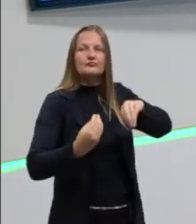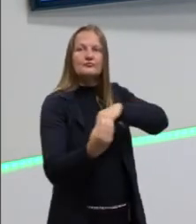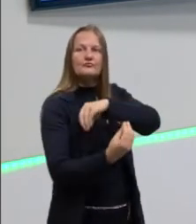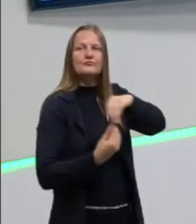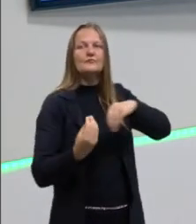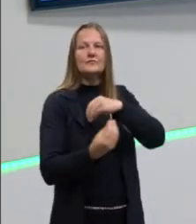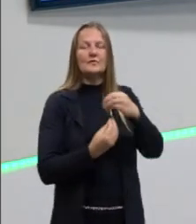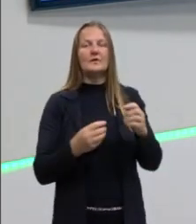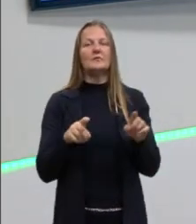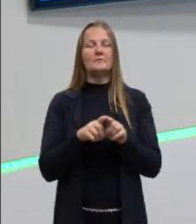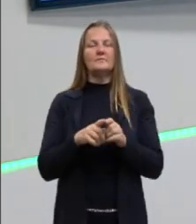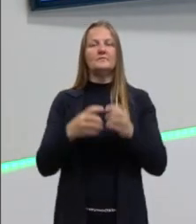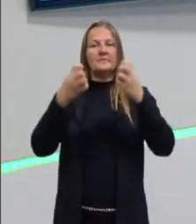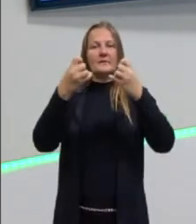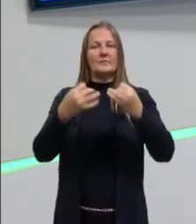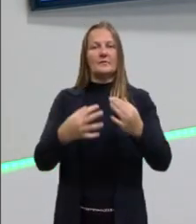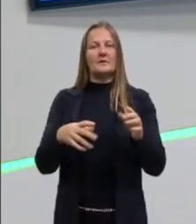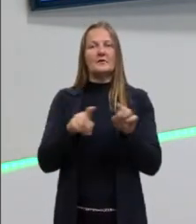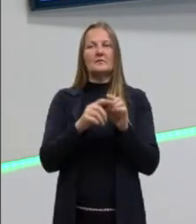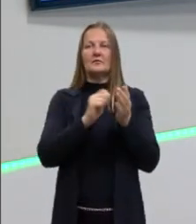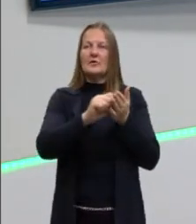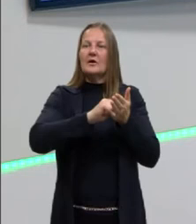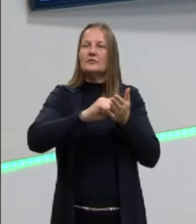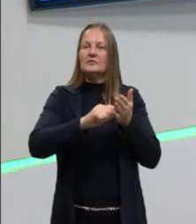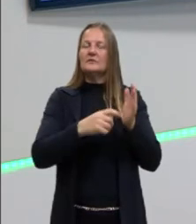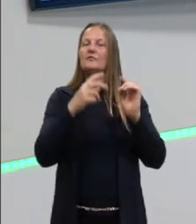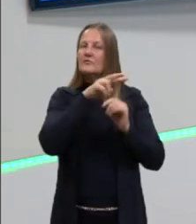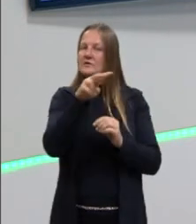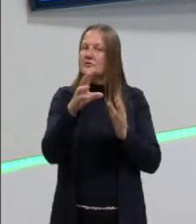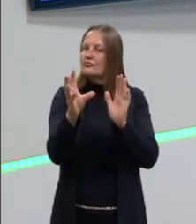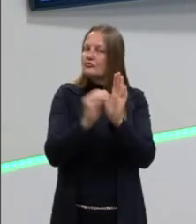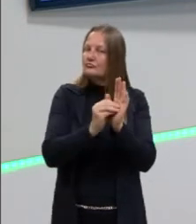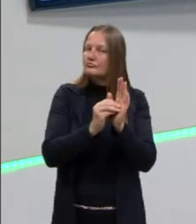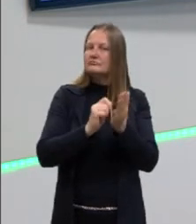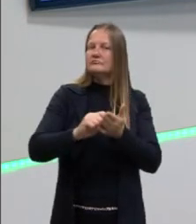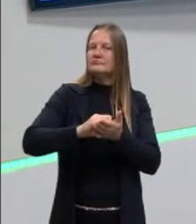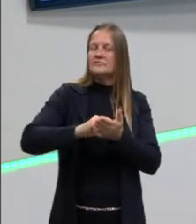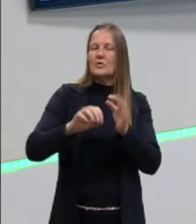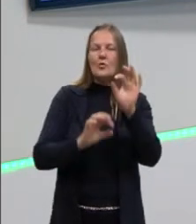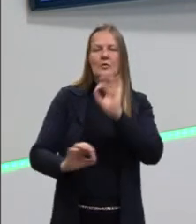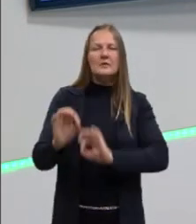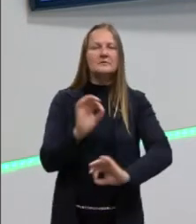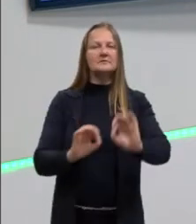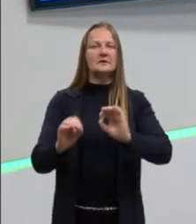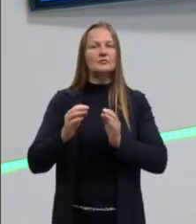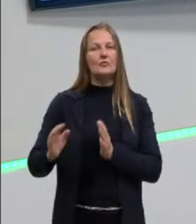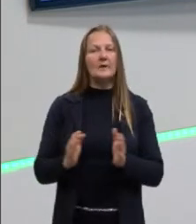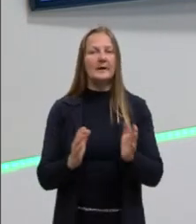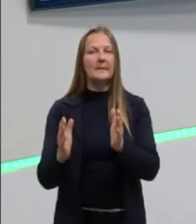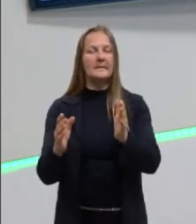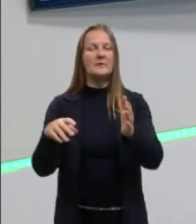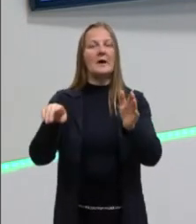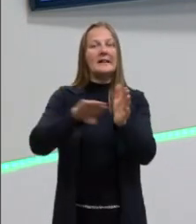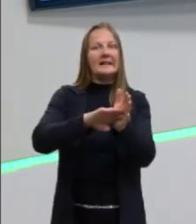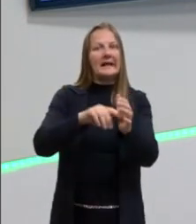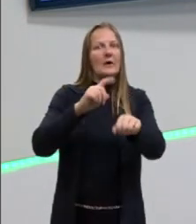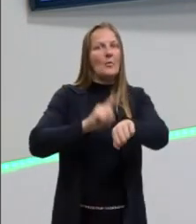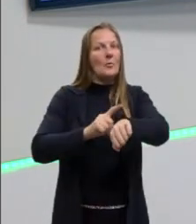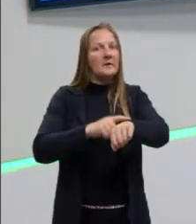tudo isso daqui que eu acabei de explicar tá anotadinho para a gente deixar organizado o nosso caminho que